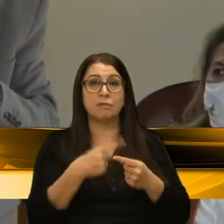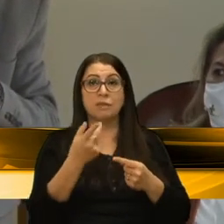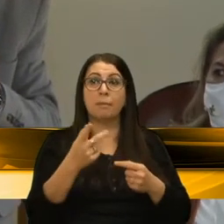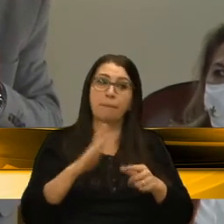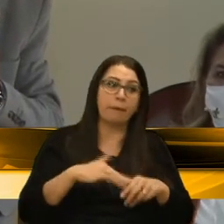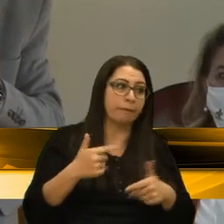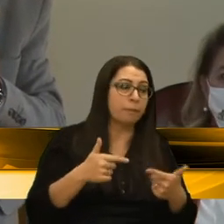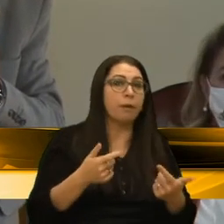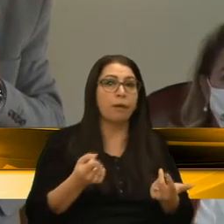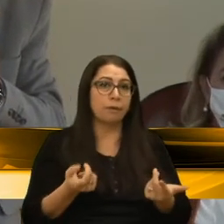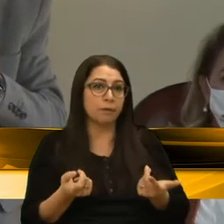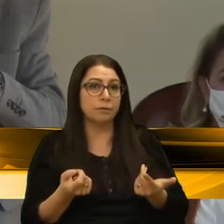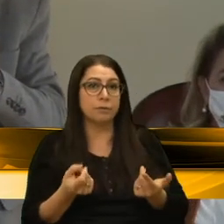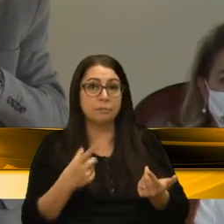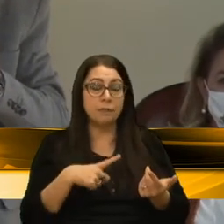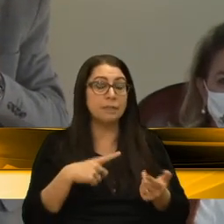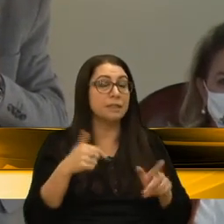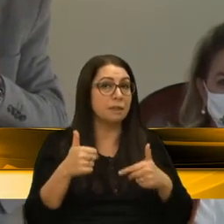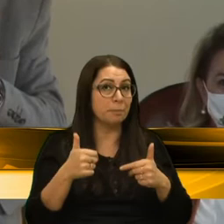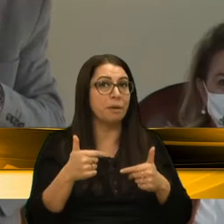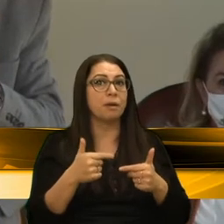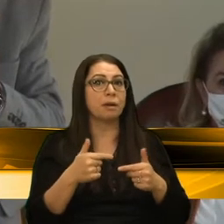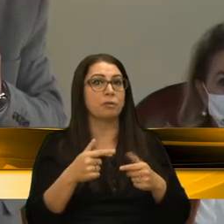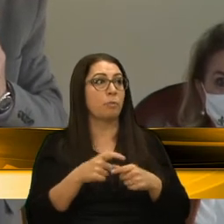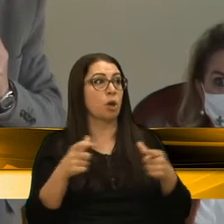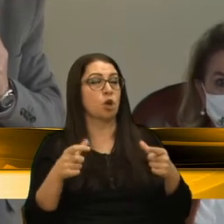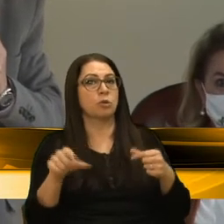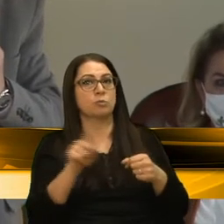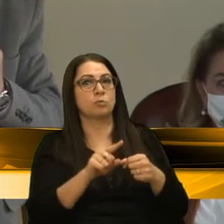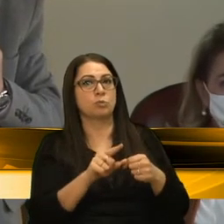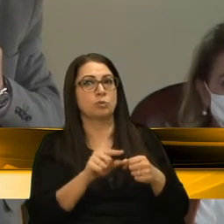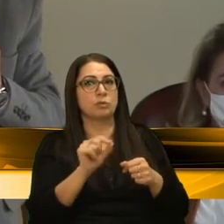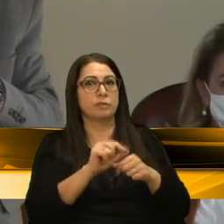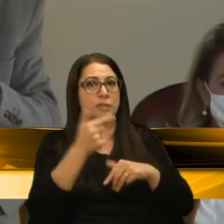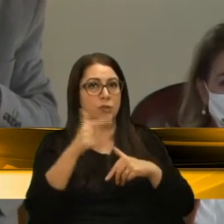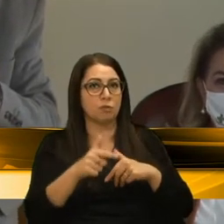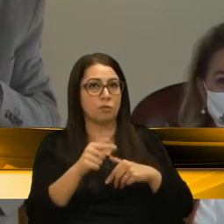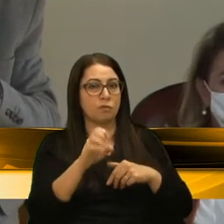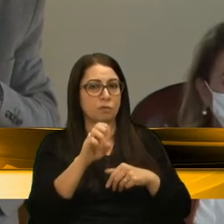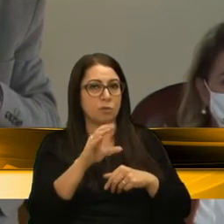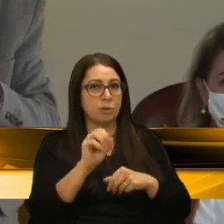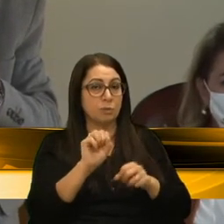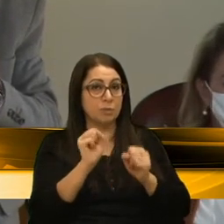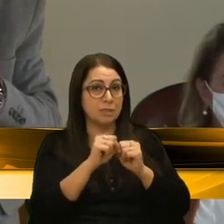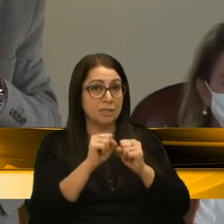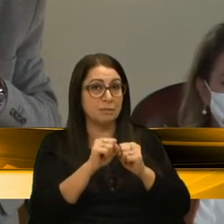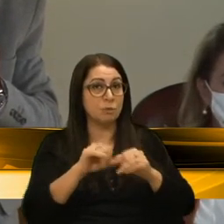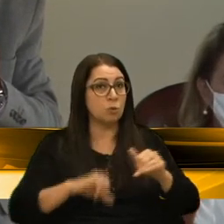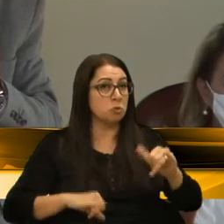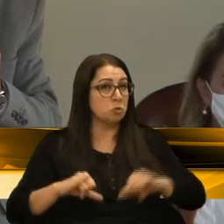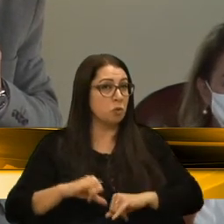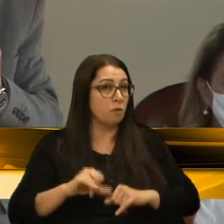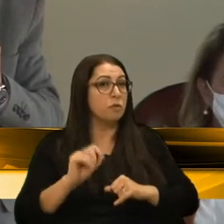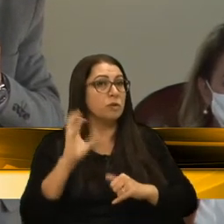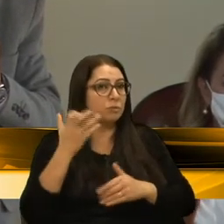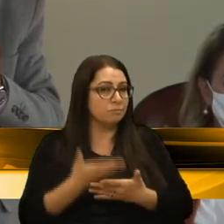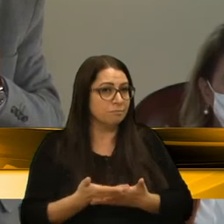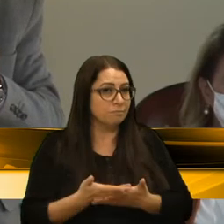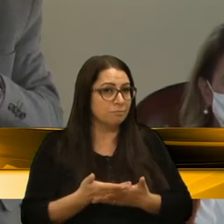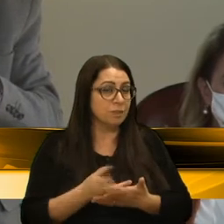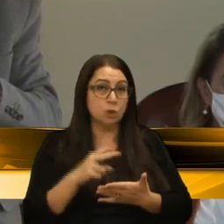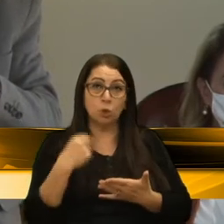trabalho. Mas tem trabalho maior do que reconstituir o ecossistema quando ele sofre os abalos? Ou